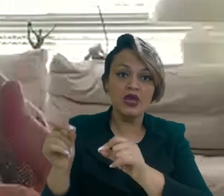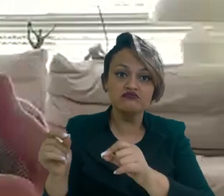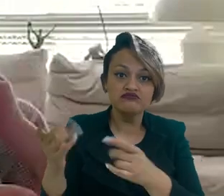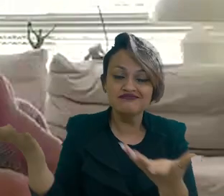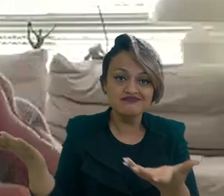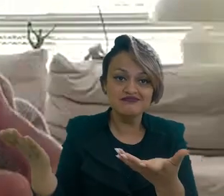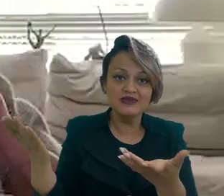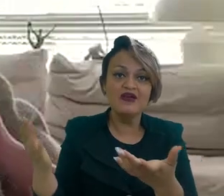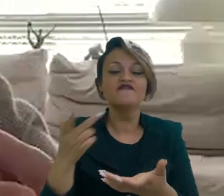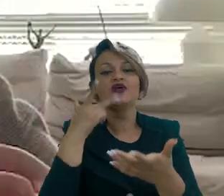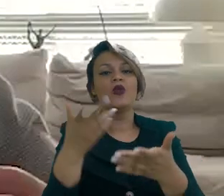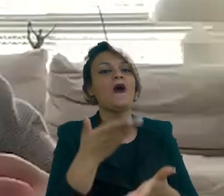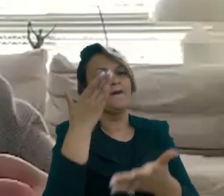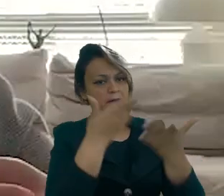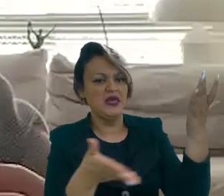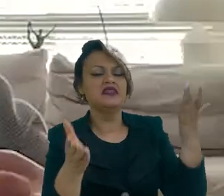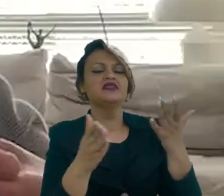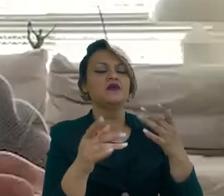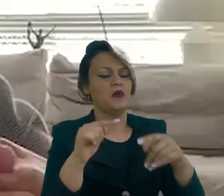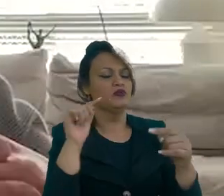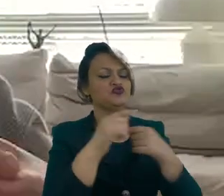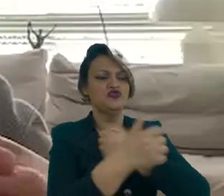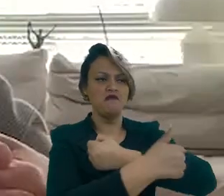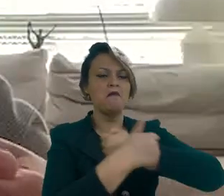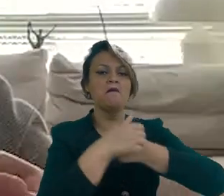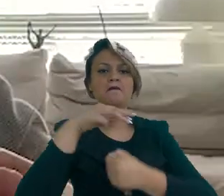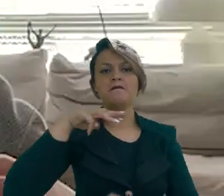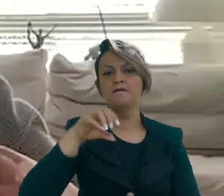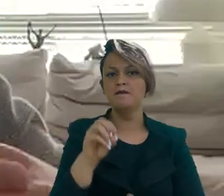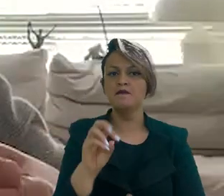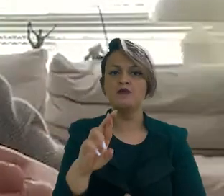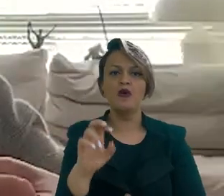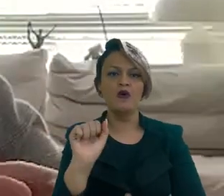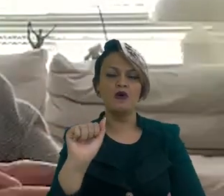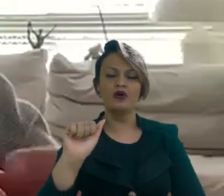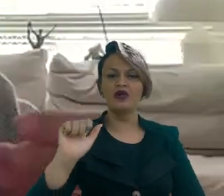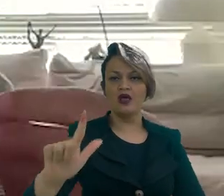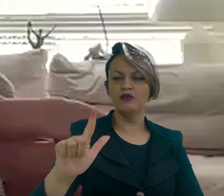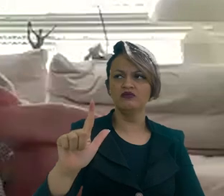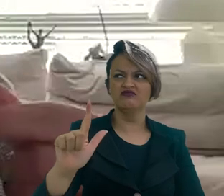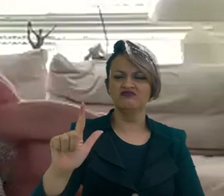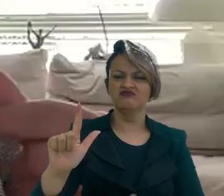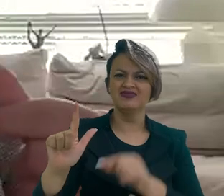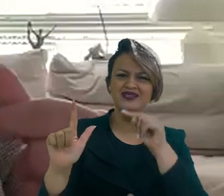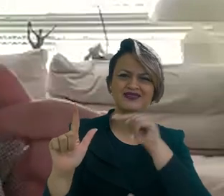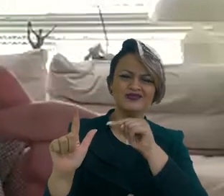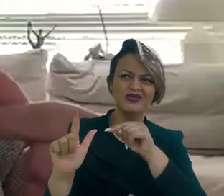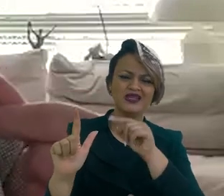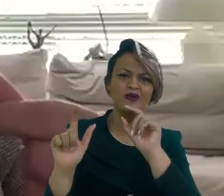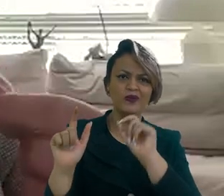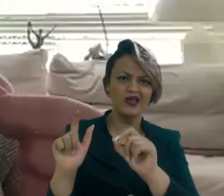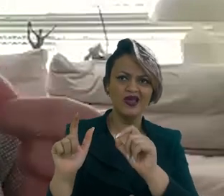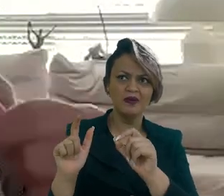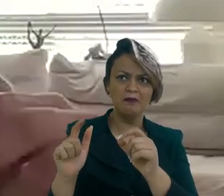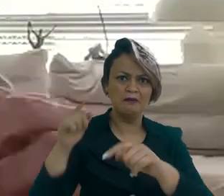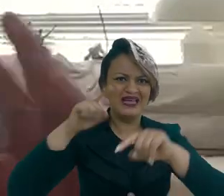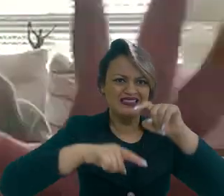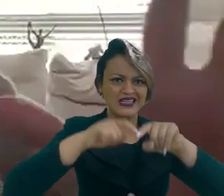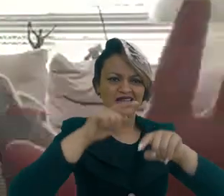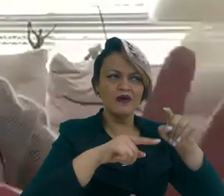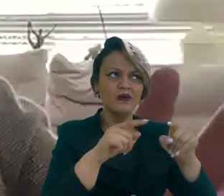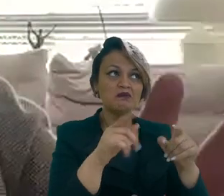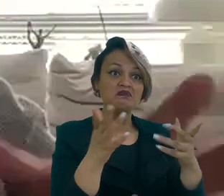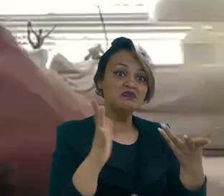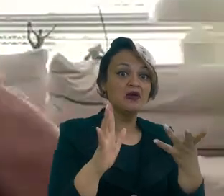quando a alegação é de que o dano tem natureza moral ou seja ele não é necessariamente ligado